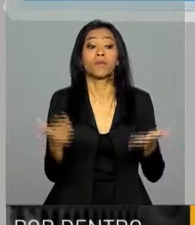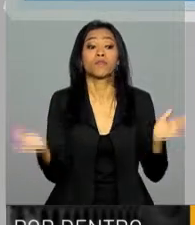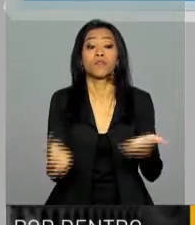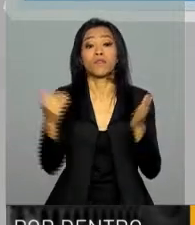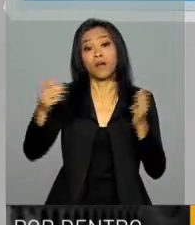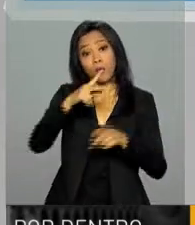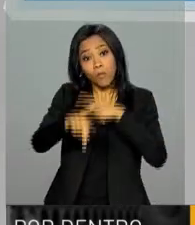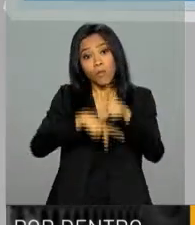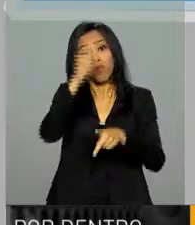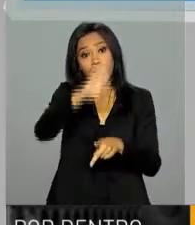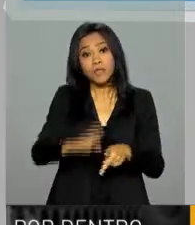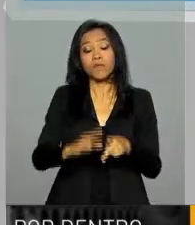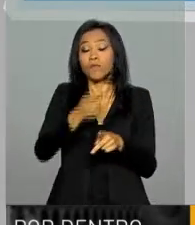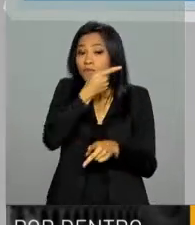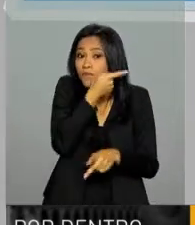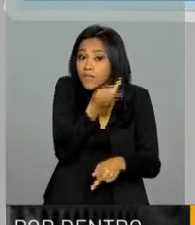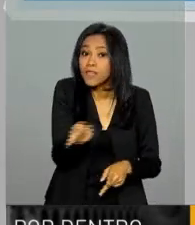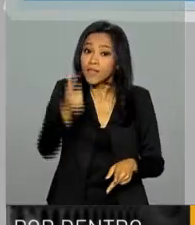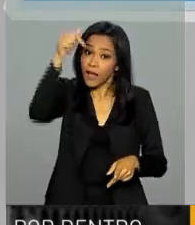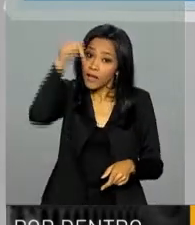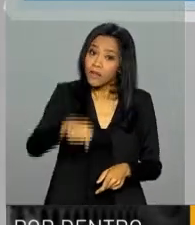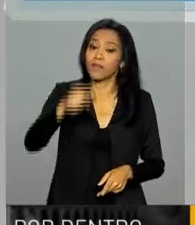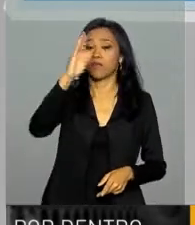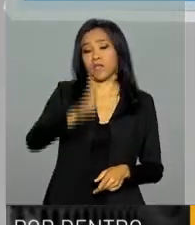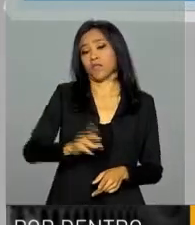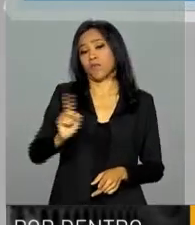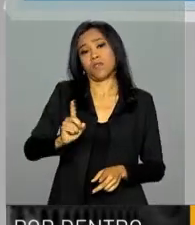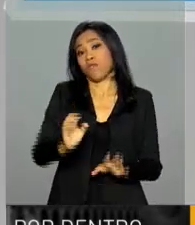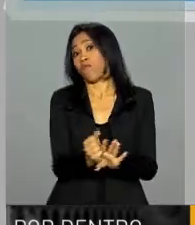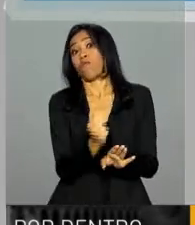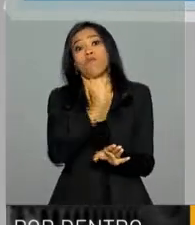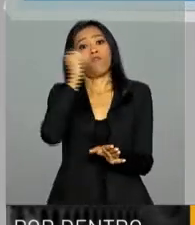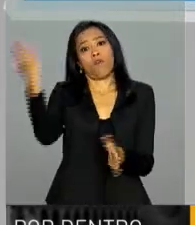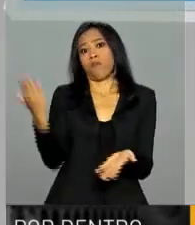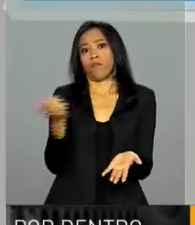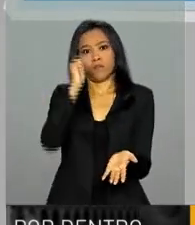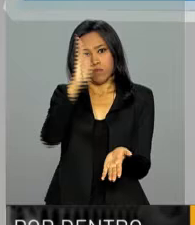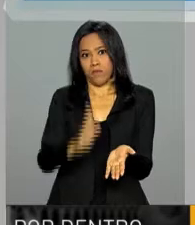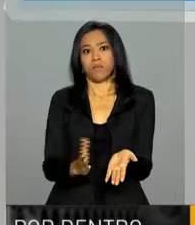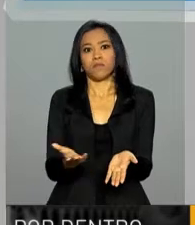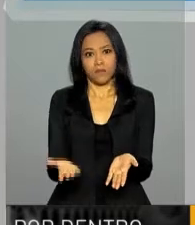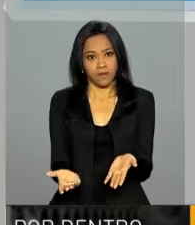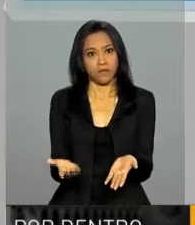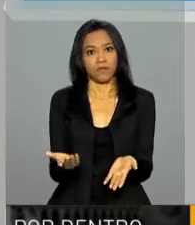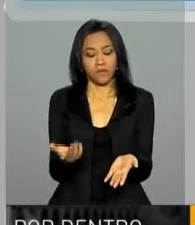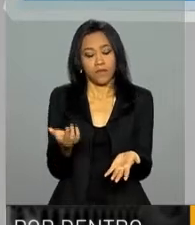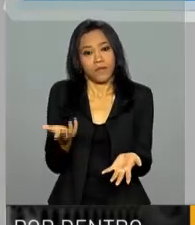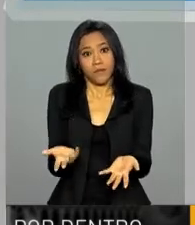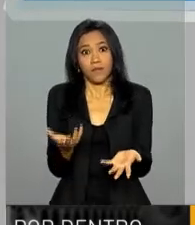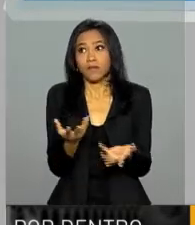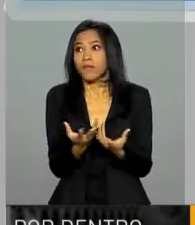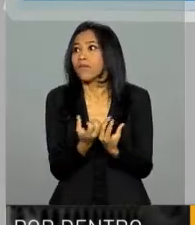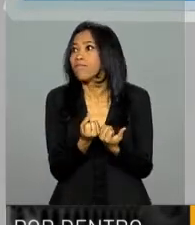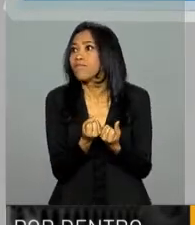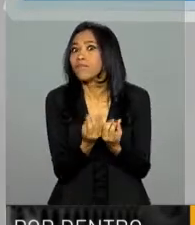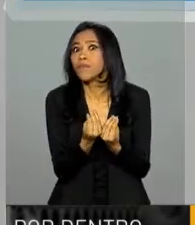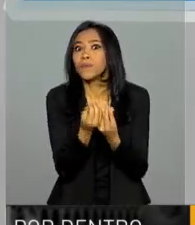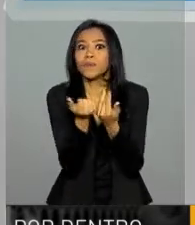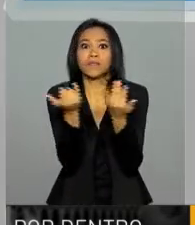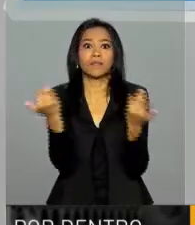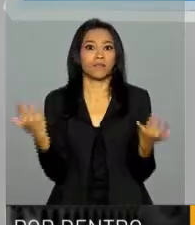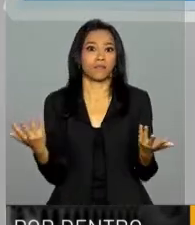a ter essa mesma disposição de viajar a passeio aqui dentro desse país que sabem cantar que os